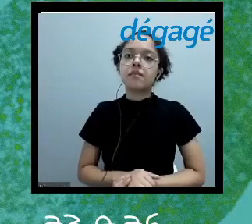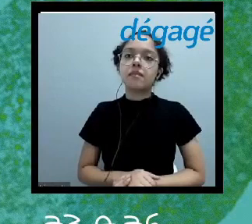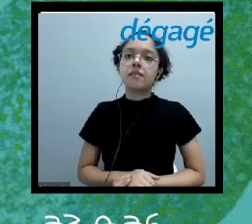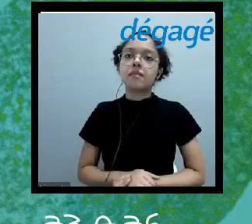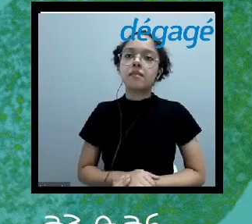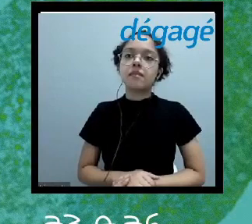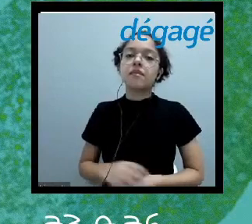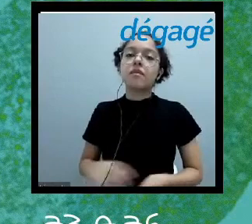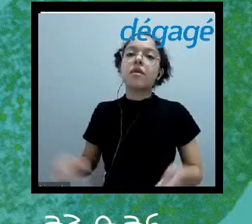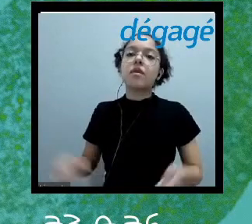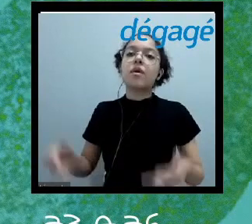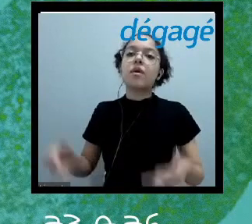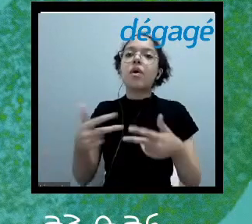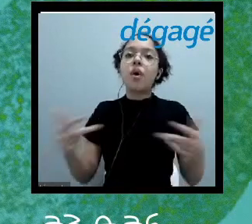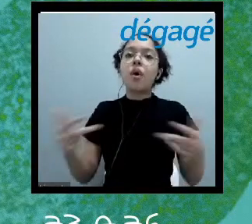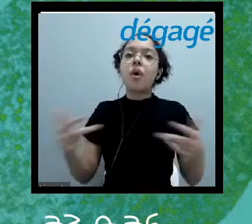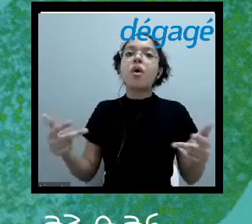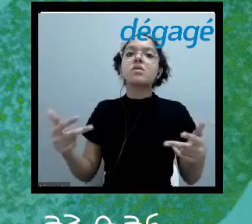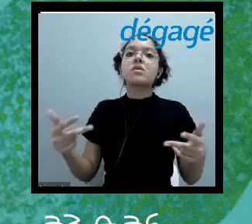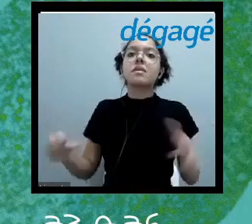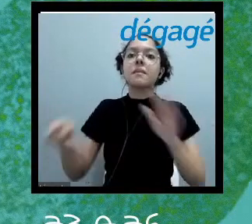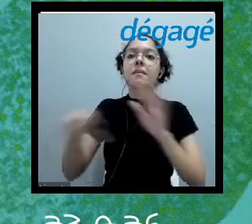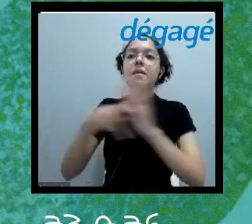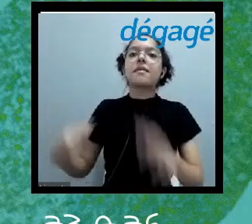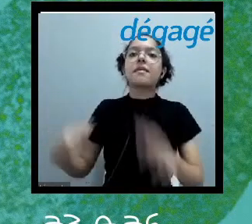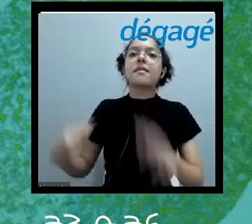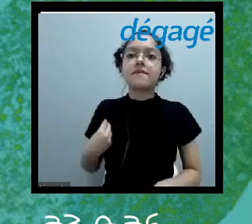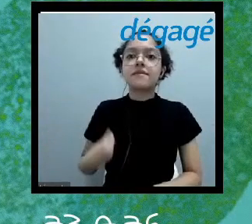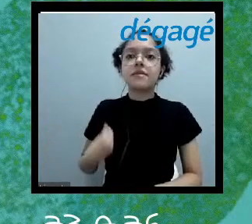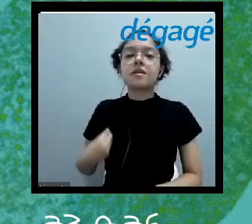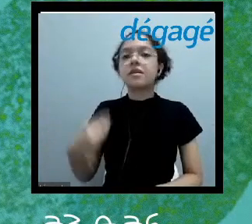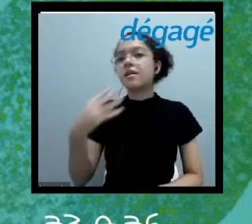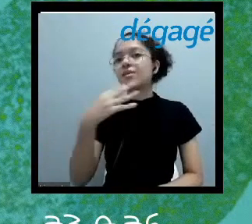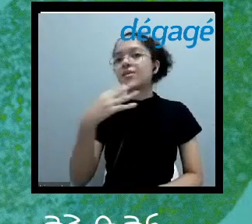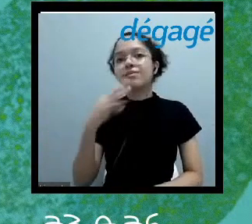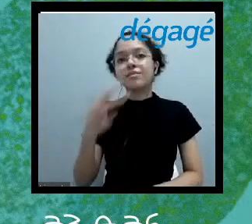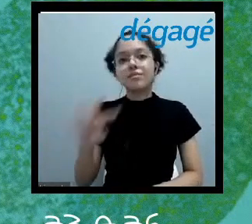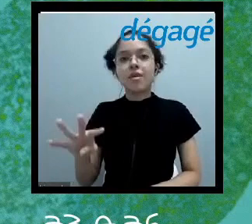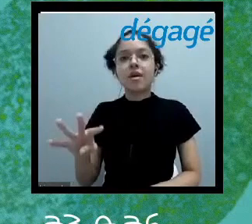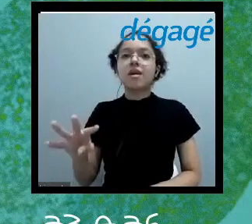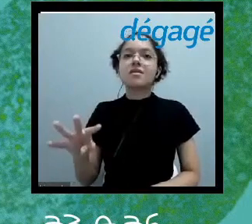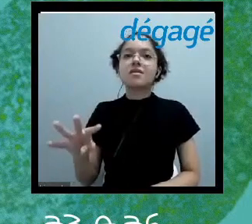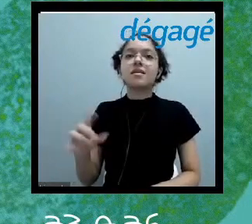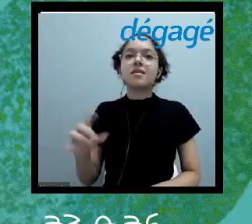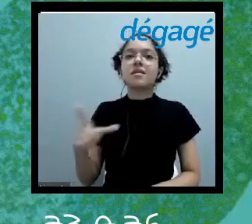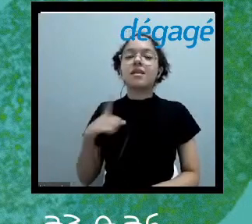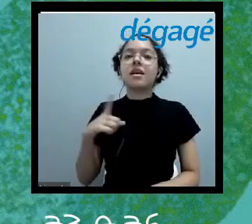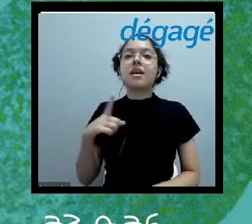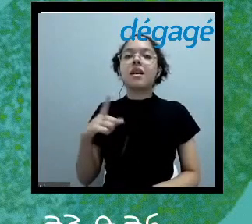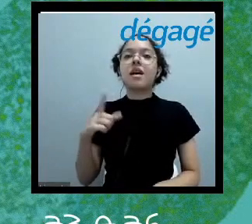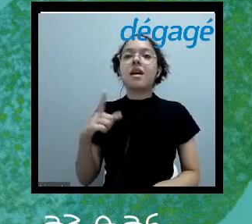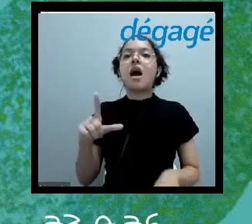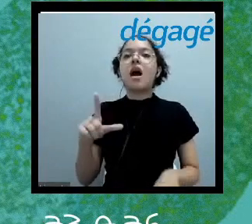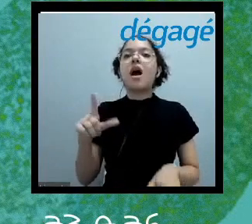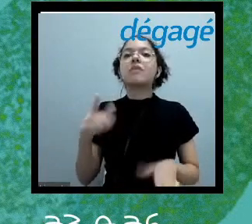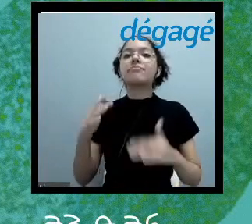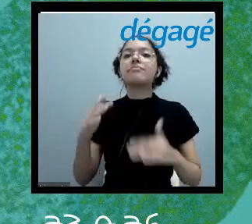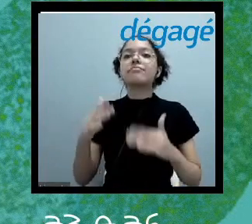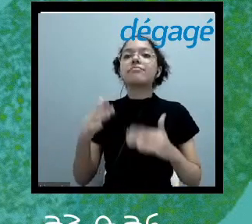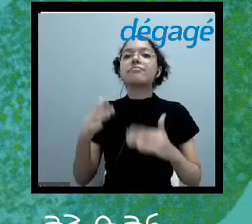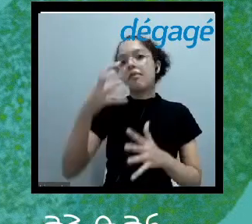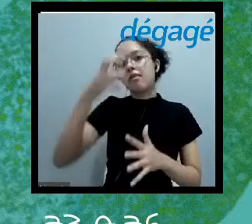exemplo, acidentes de carro em que você está aqui dirigindo, subindo, e aquelas árvores que passam aqui